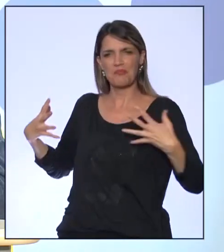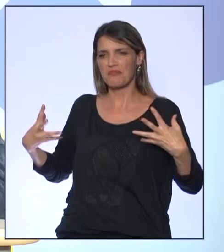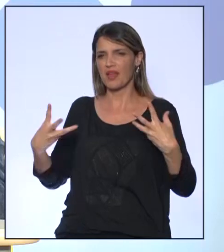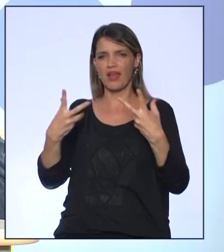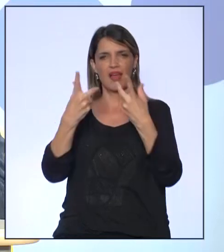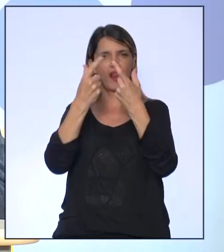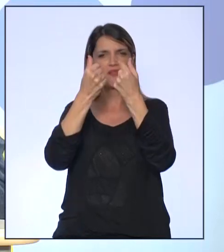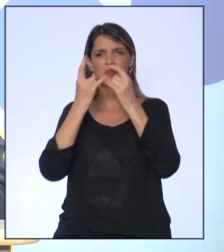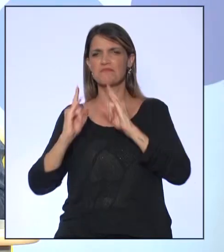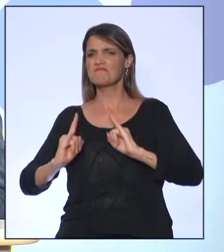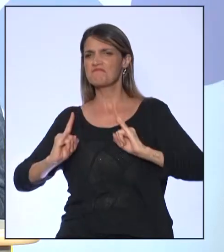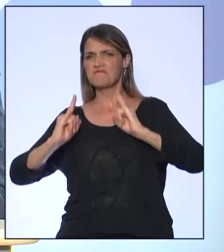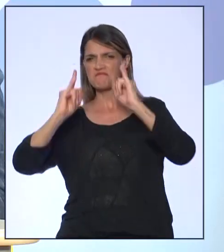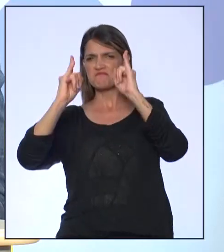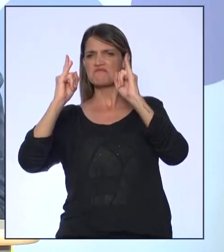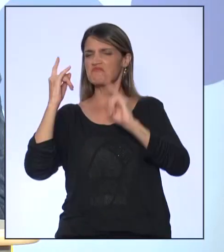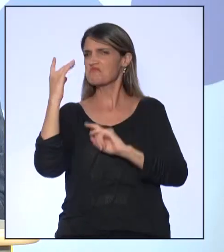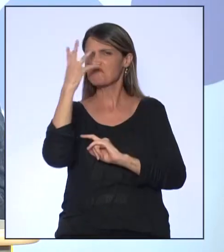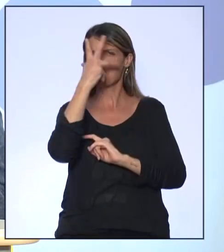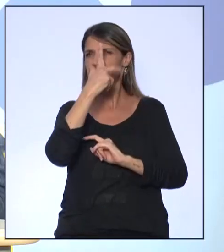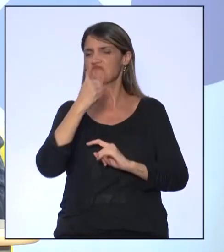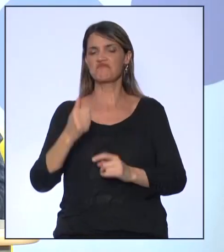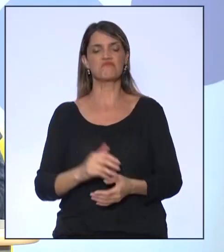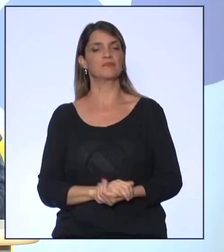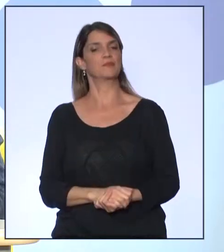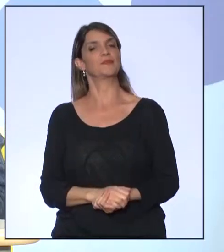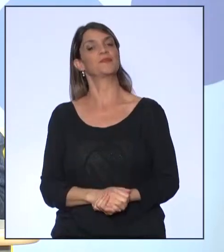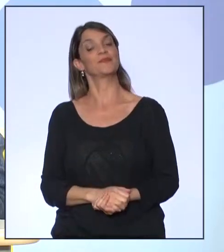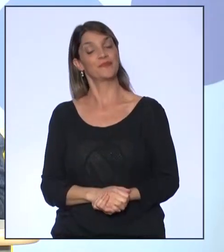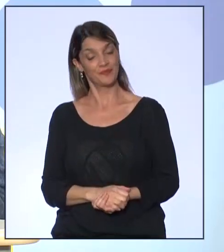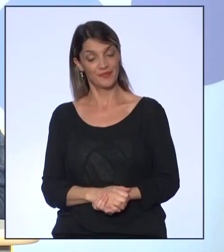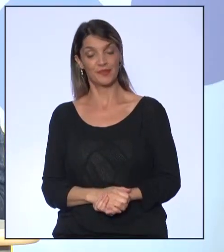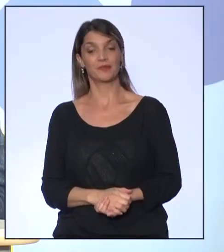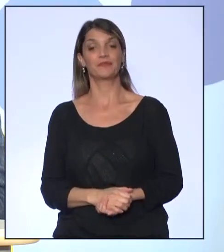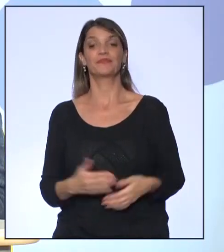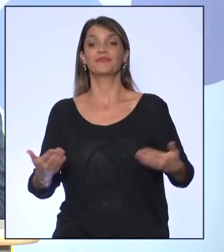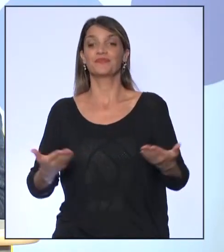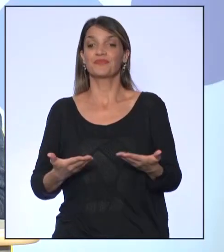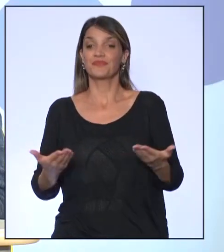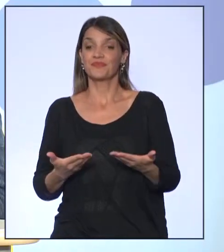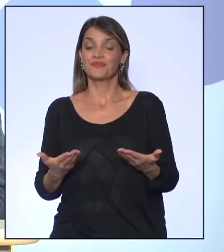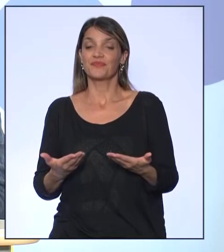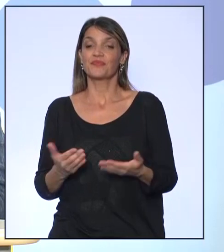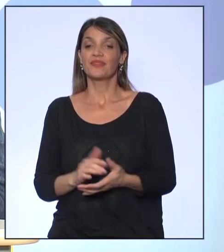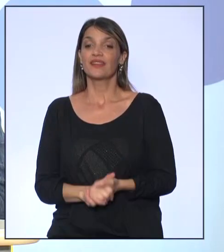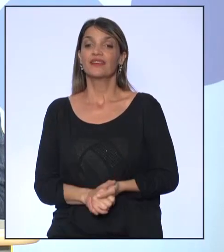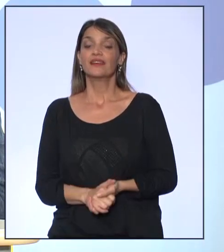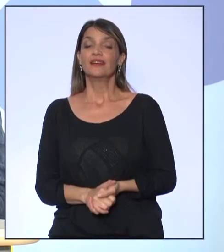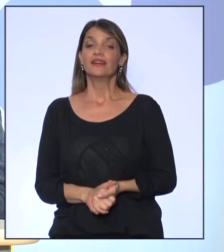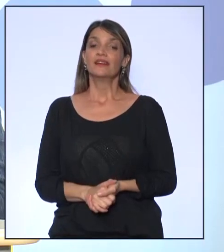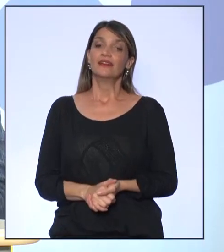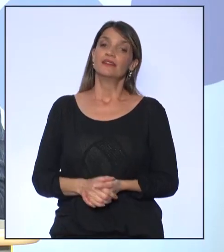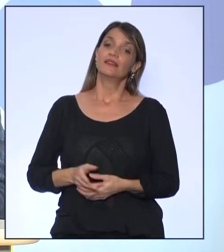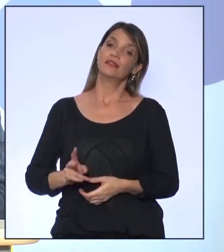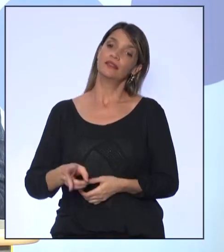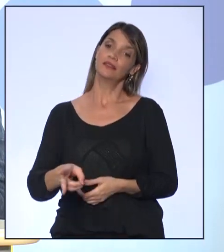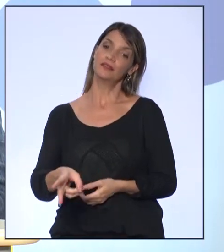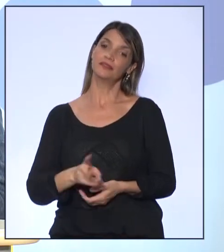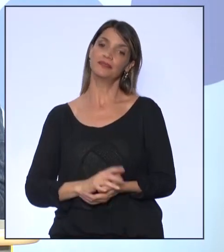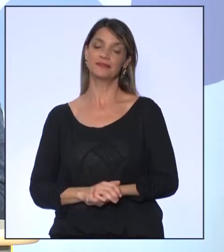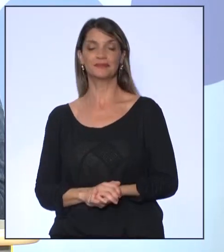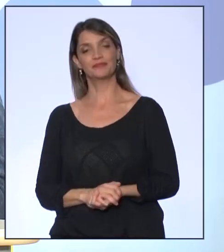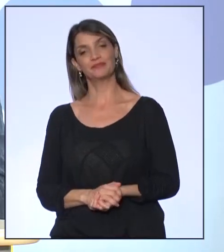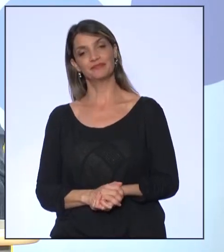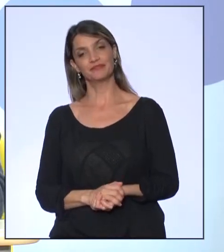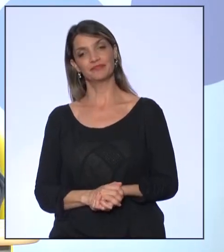prédios realmente suntuosos, tá? Vamos lá. Agora, né, vamos continuar aqui, né?